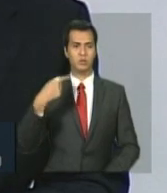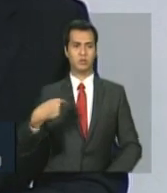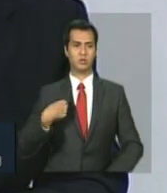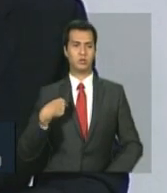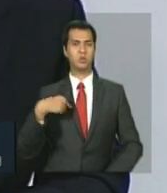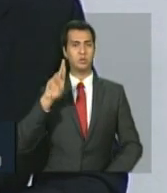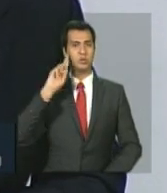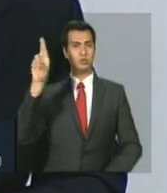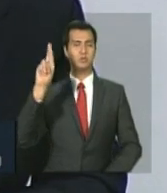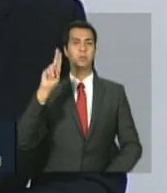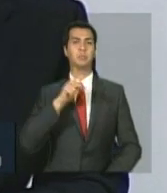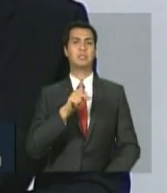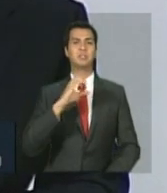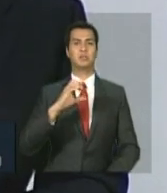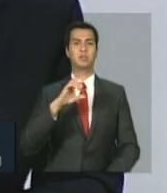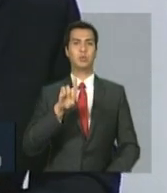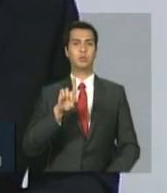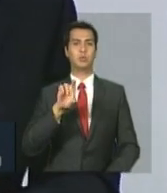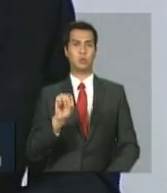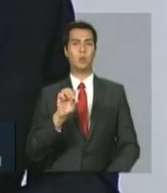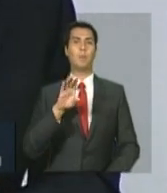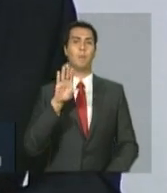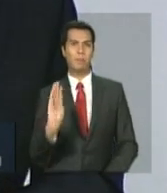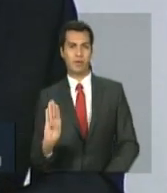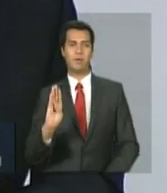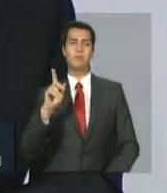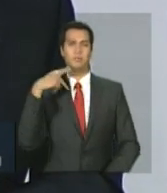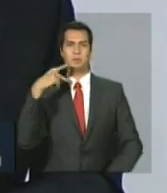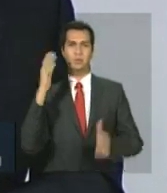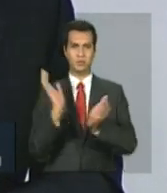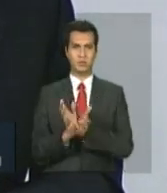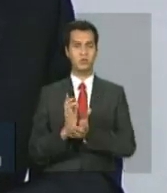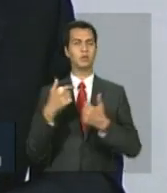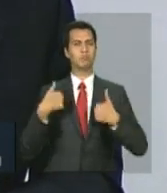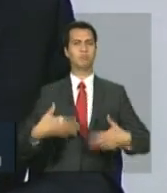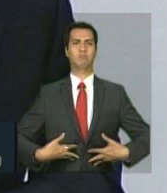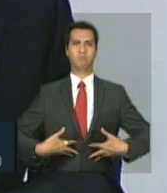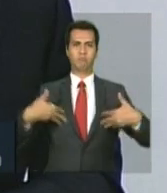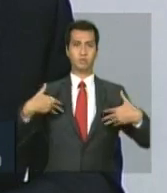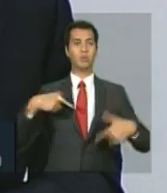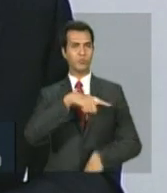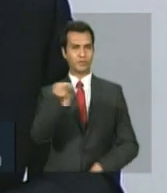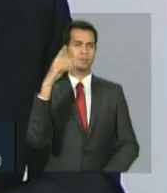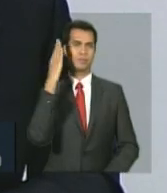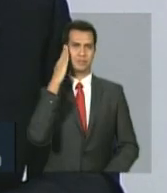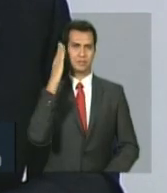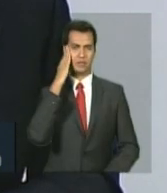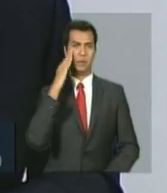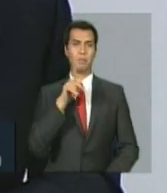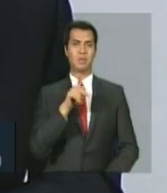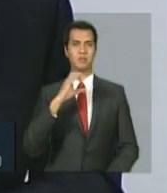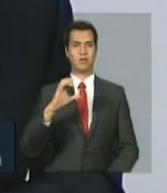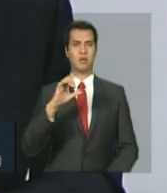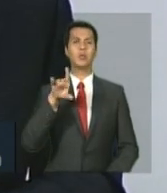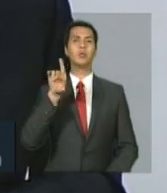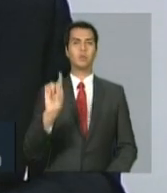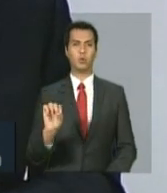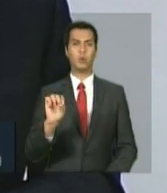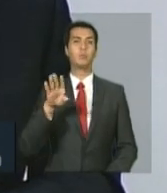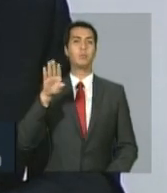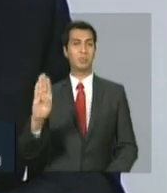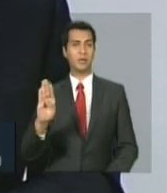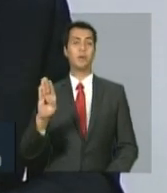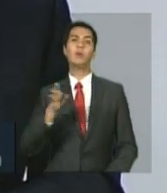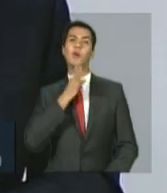Partido Comunista do Brasil, do PCdoB, fato que me orgulha muito. Os senhores sabem, meu partido tem quase 90 anos de idade. Quem